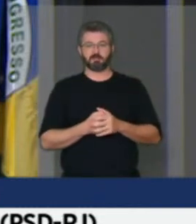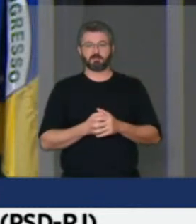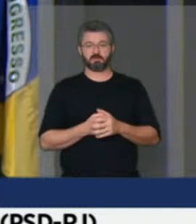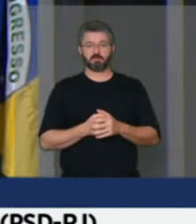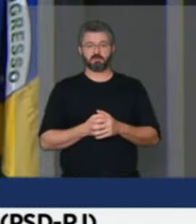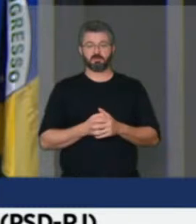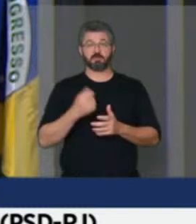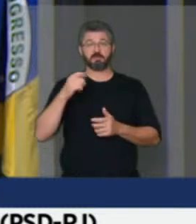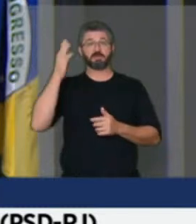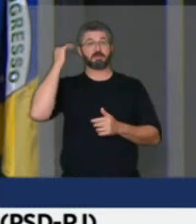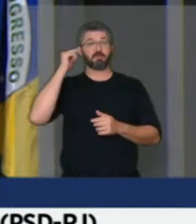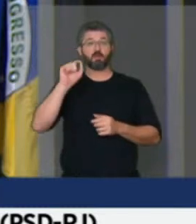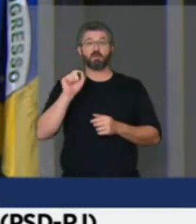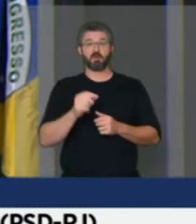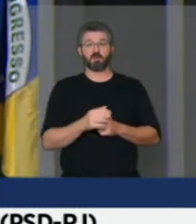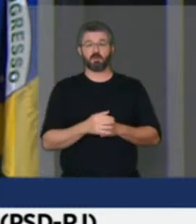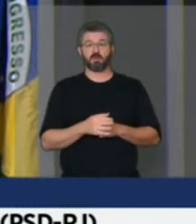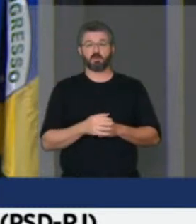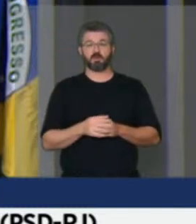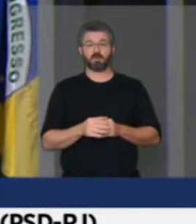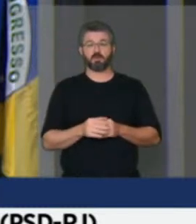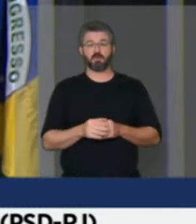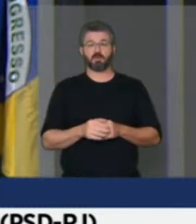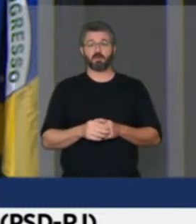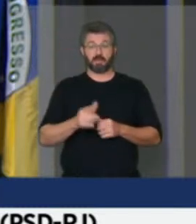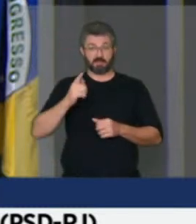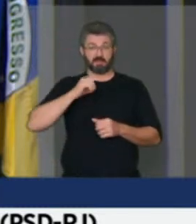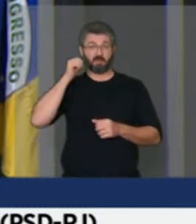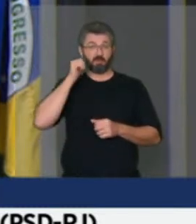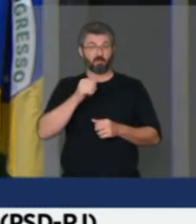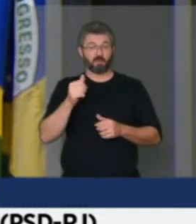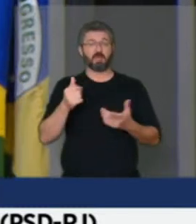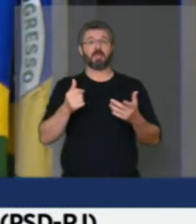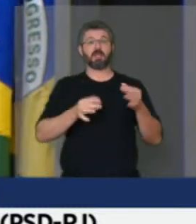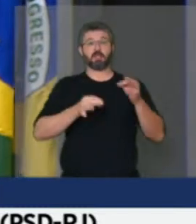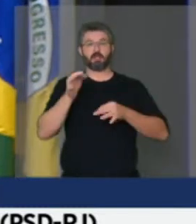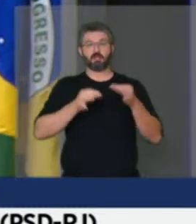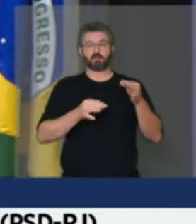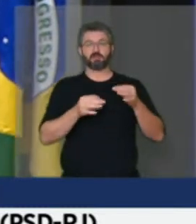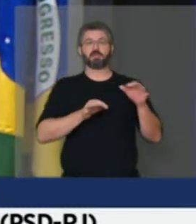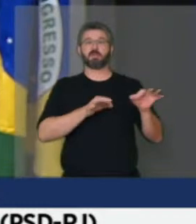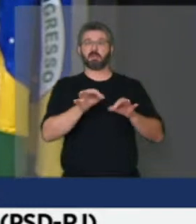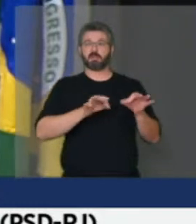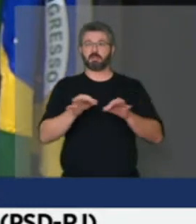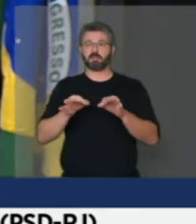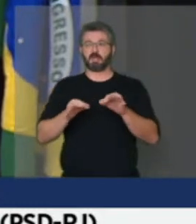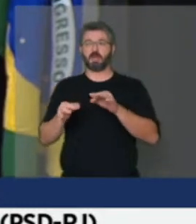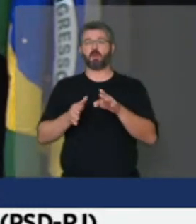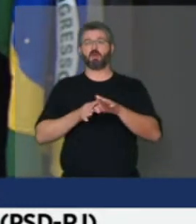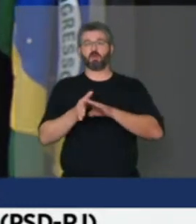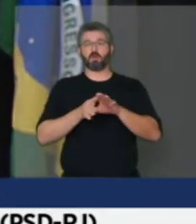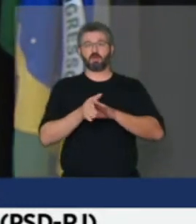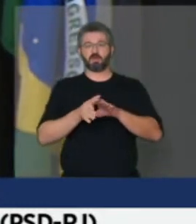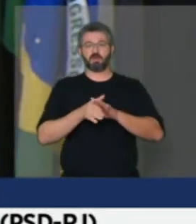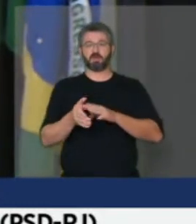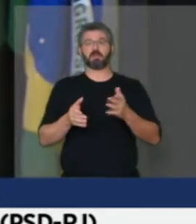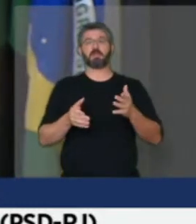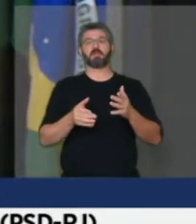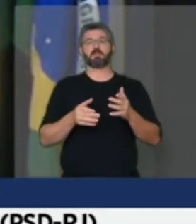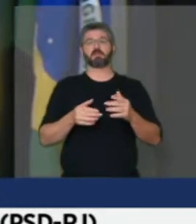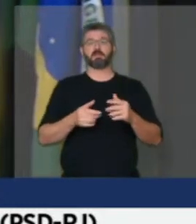precisa saber o seguinte. Há uma juíza no processo que conduz a instrução,